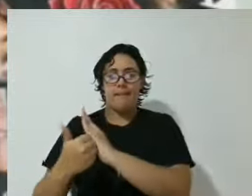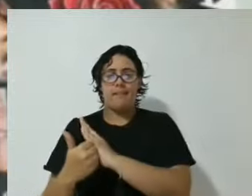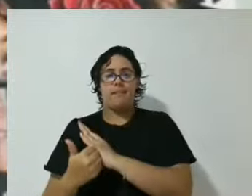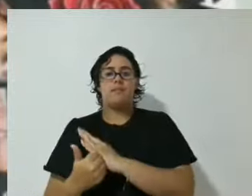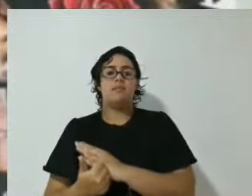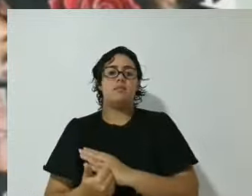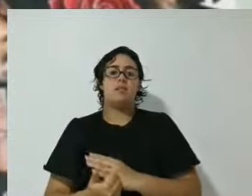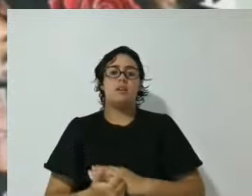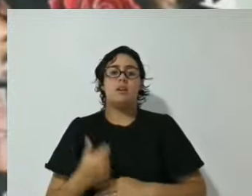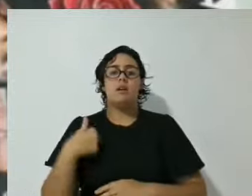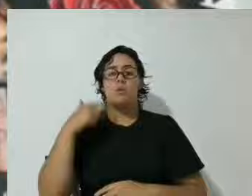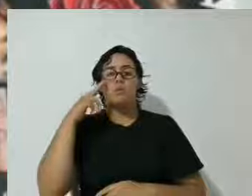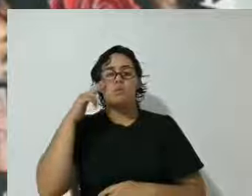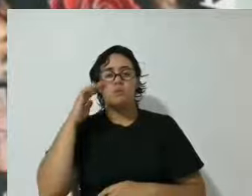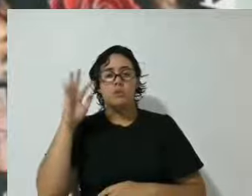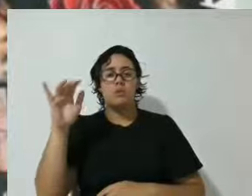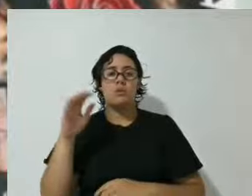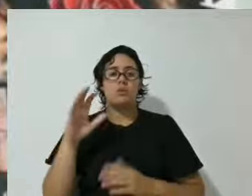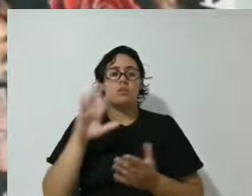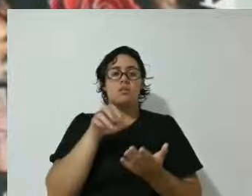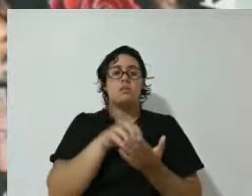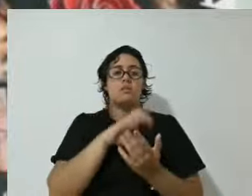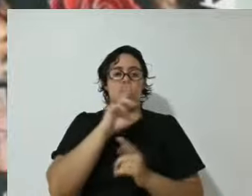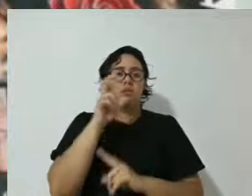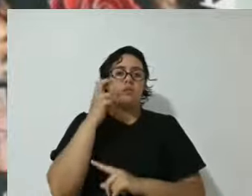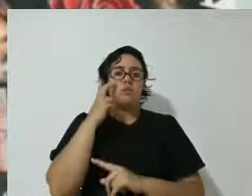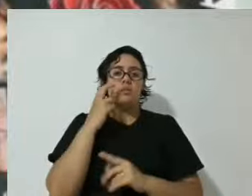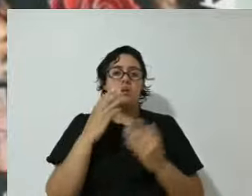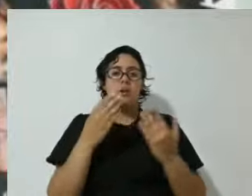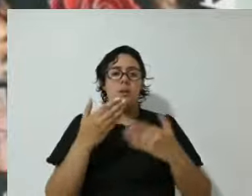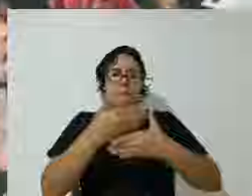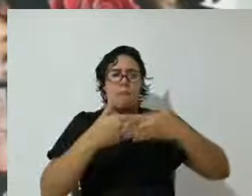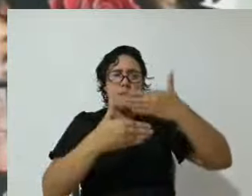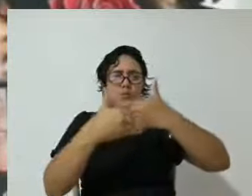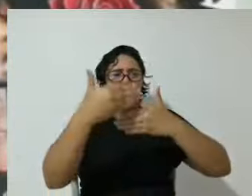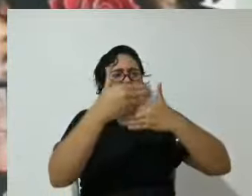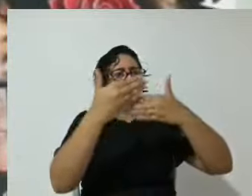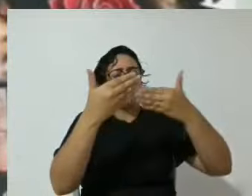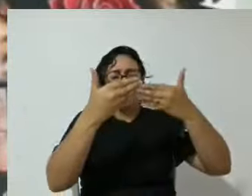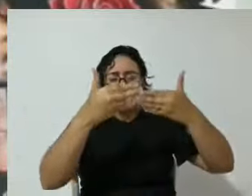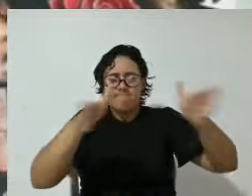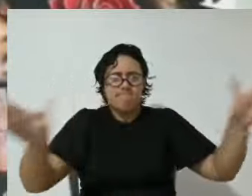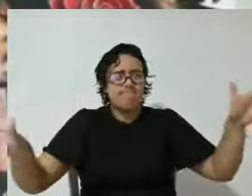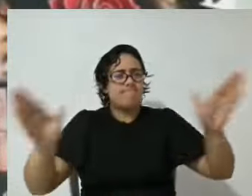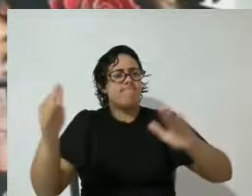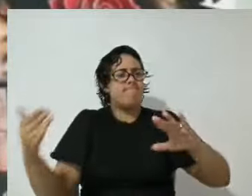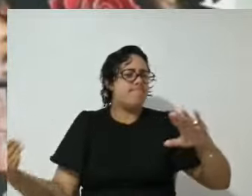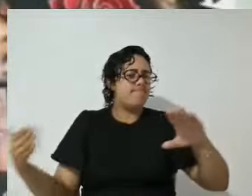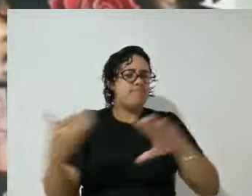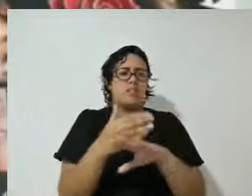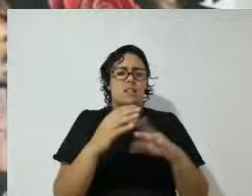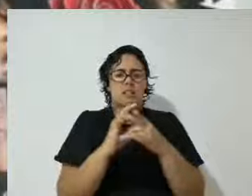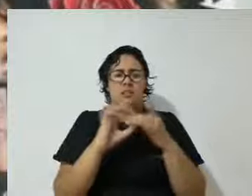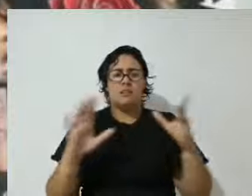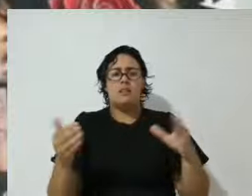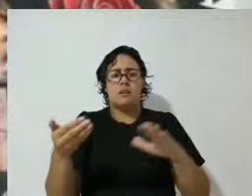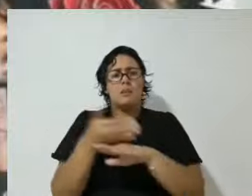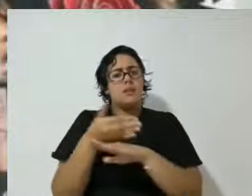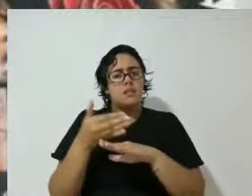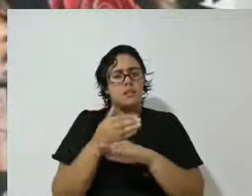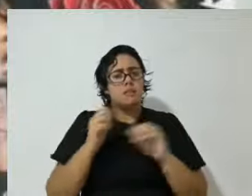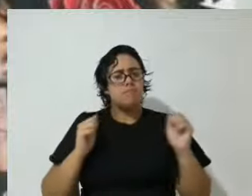muros, sabe? Em que a comunidade se aposse e ocupe aquele lugar, participe ativamente, né?